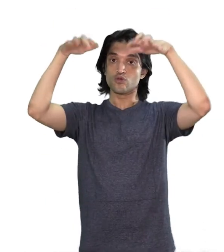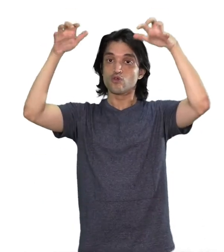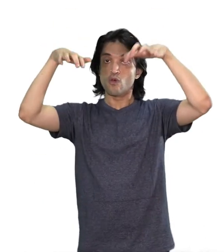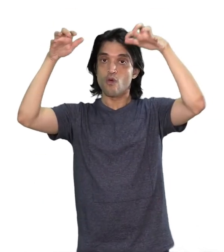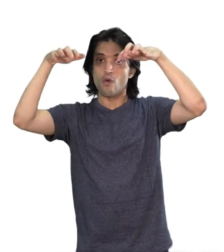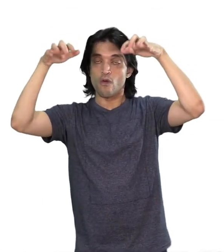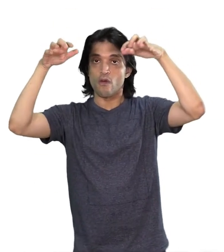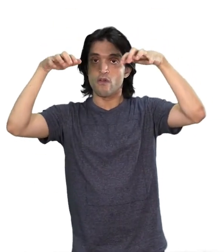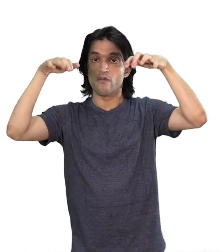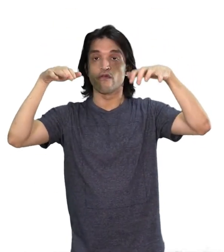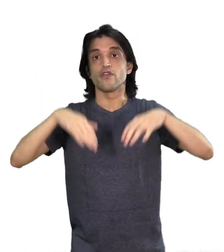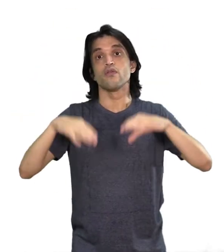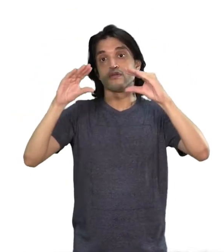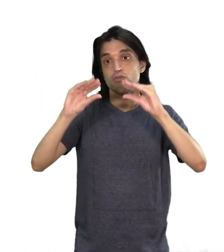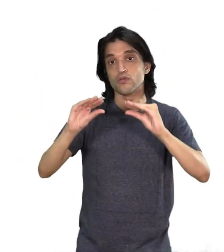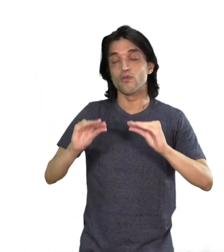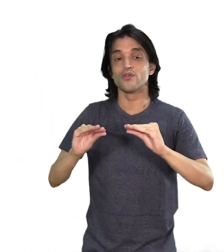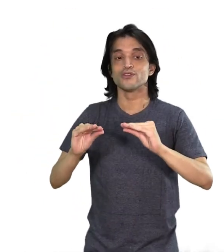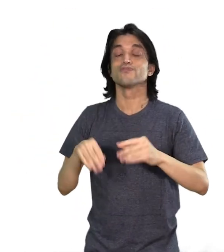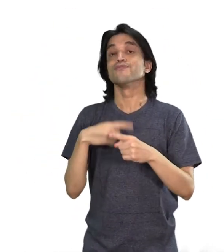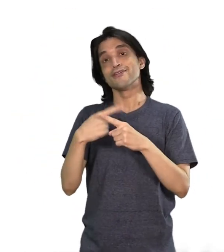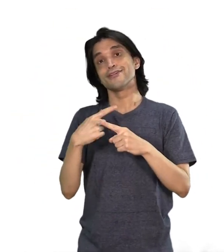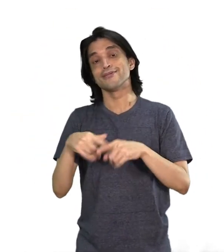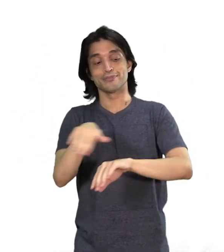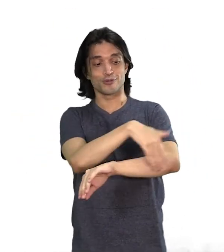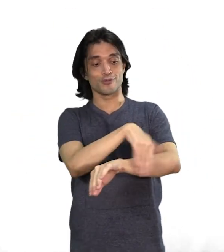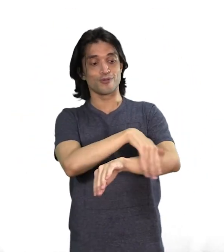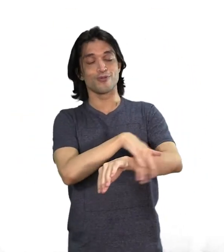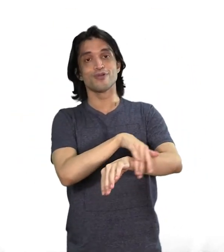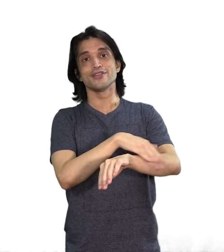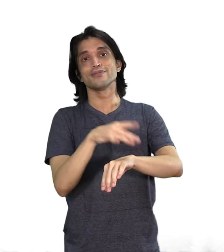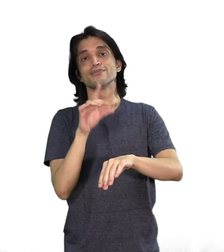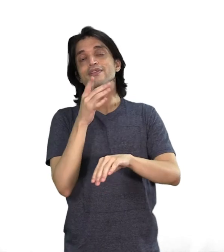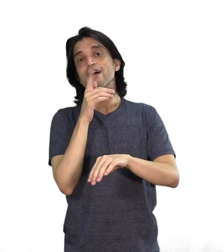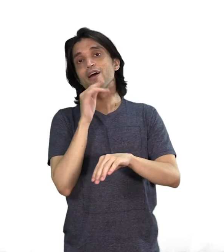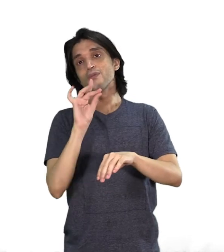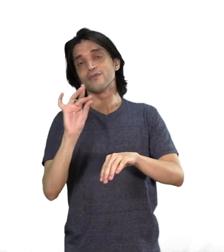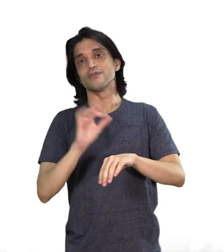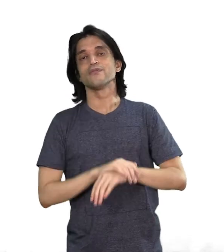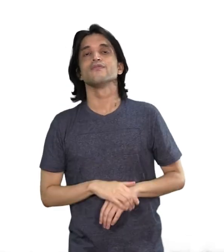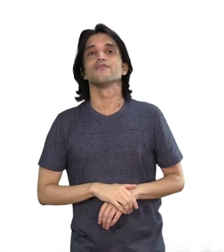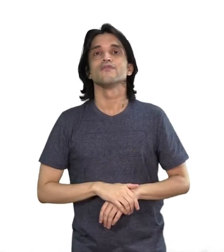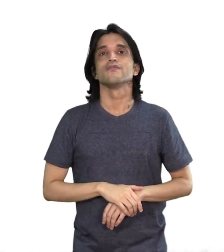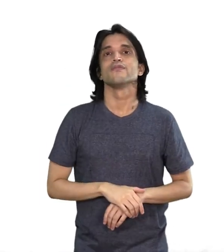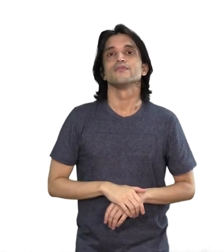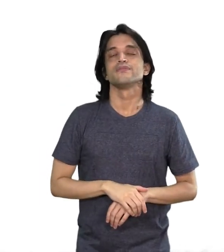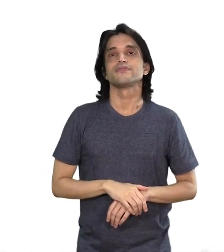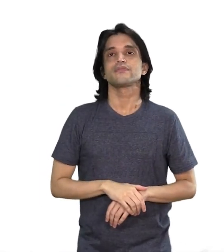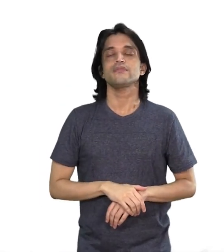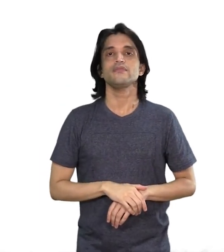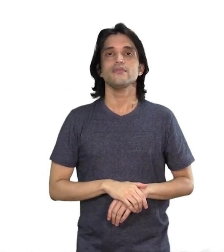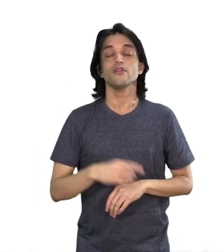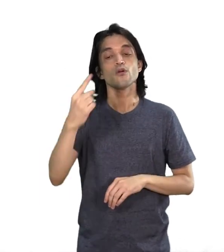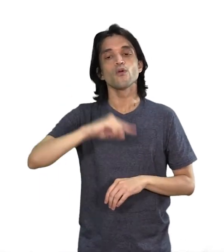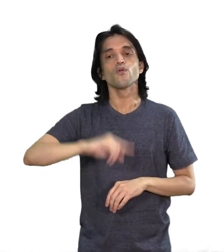estão molhadas. Cumprimente-o, pois hoje é o seu aniversário. Conclusivas, exprimem